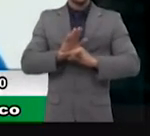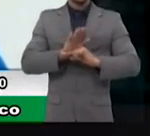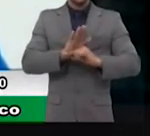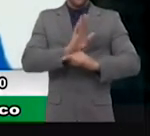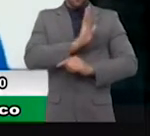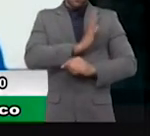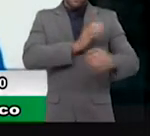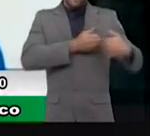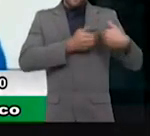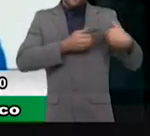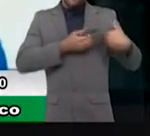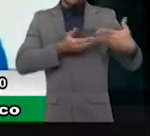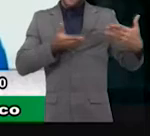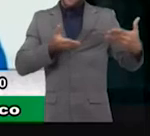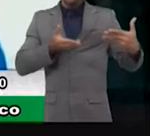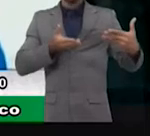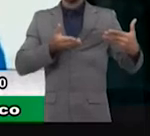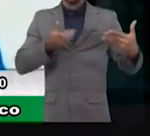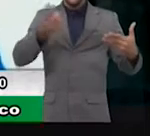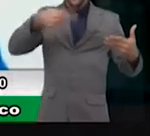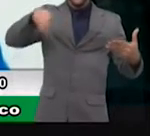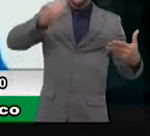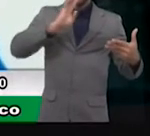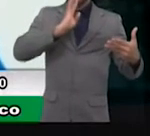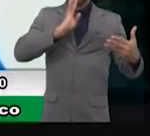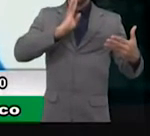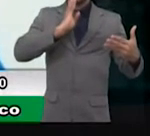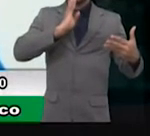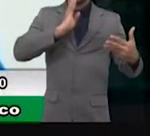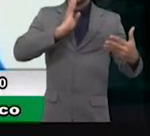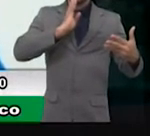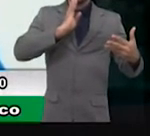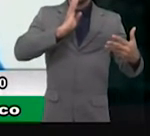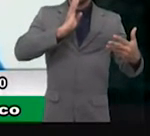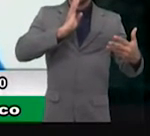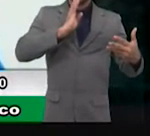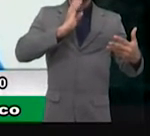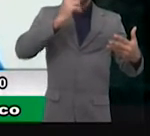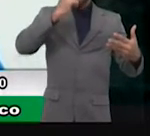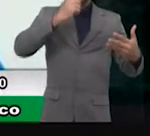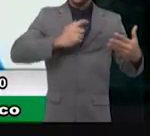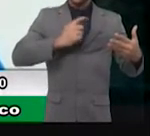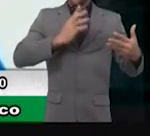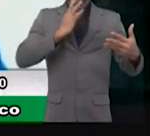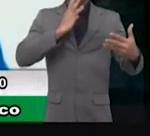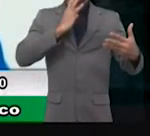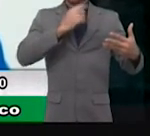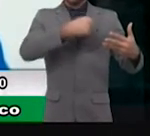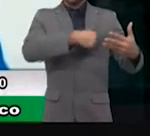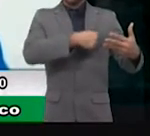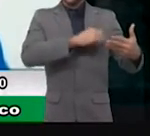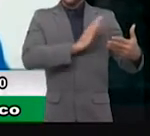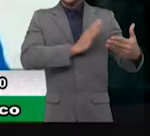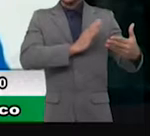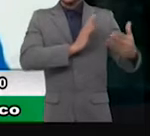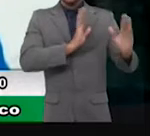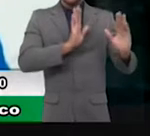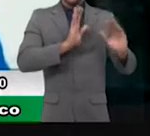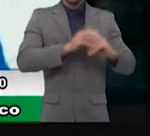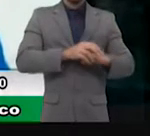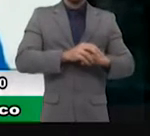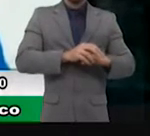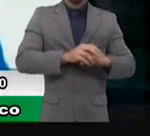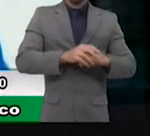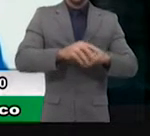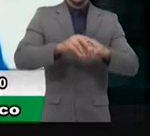mesmo. Vocês conhecem, me conhecem e aprenderam a conhecer meu coração também. E desejar